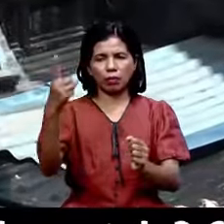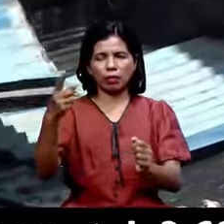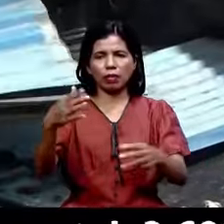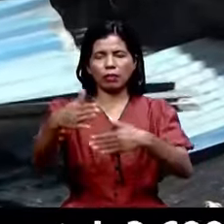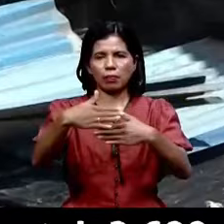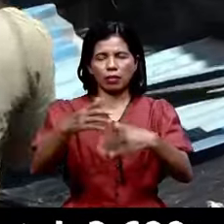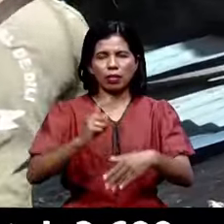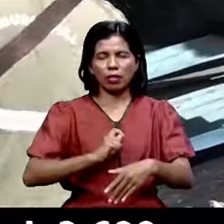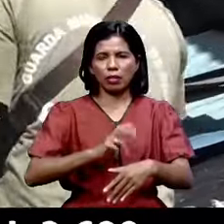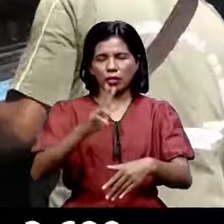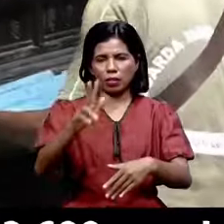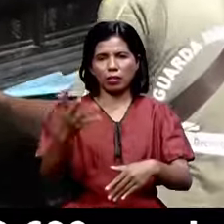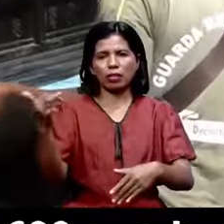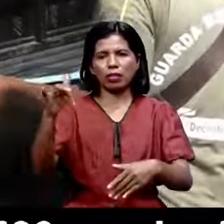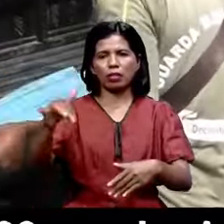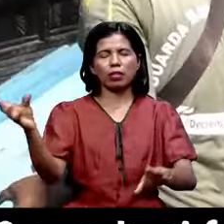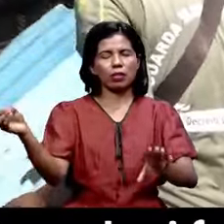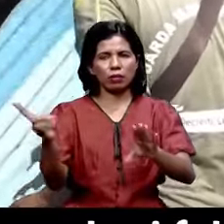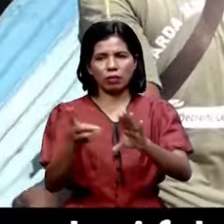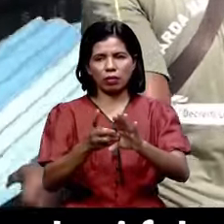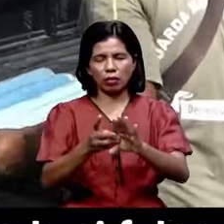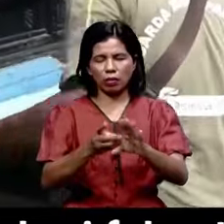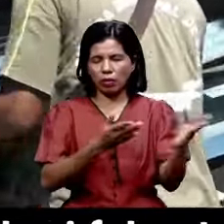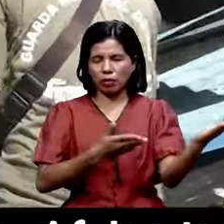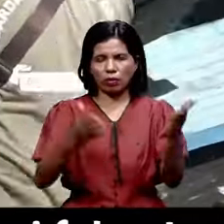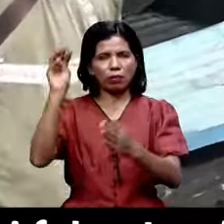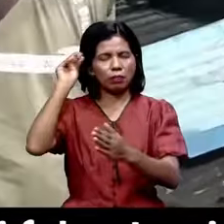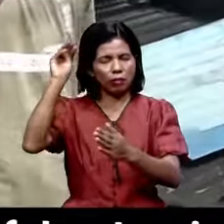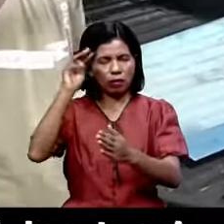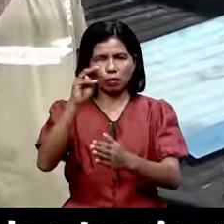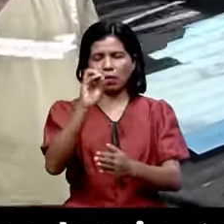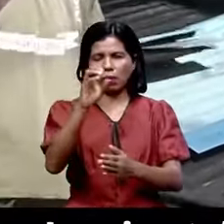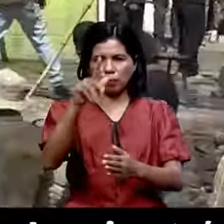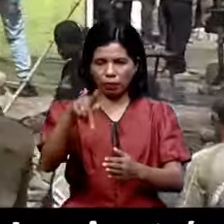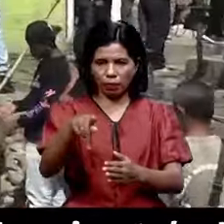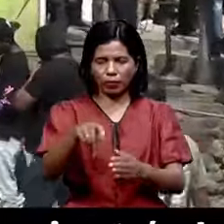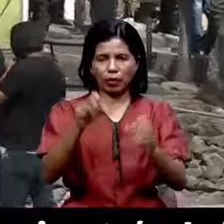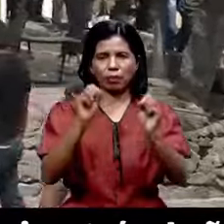ia tasitolu tamba sira nia dokumento submete ona ba ministério obras públicas